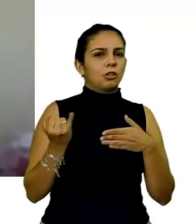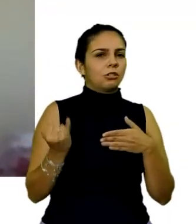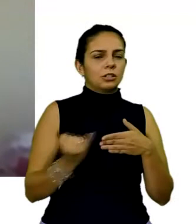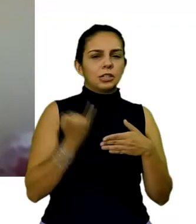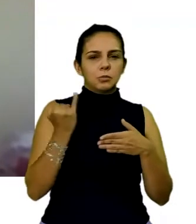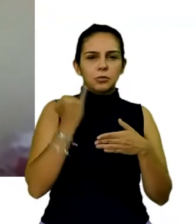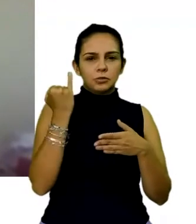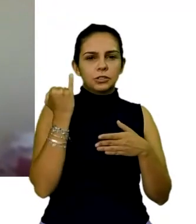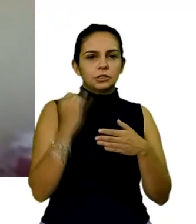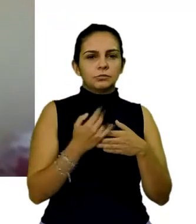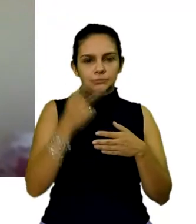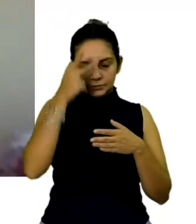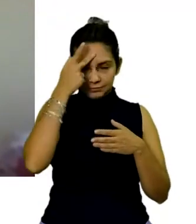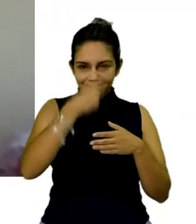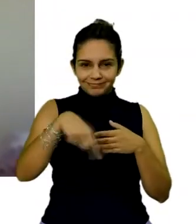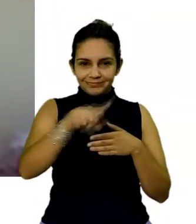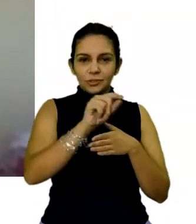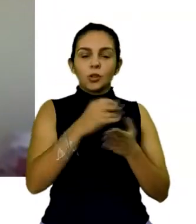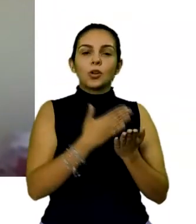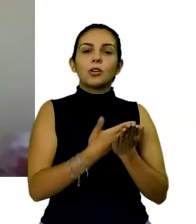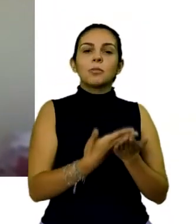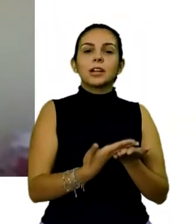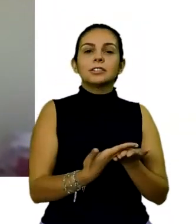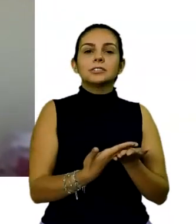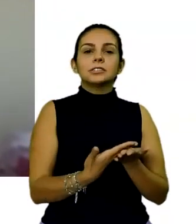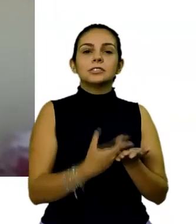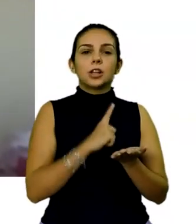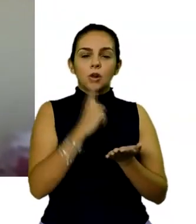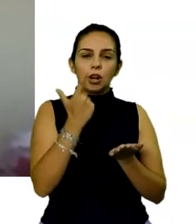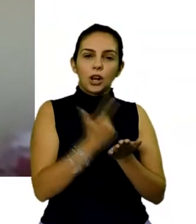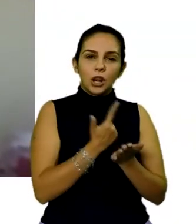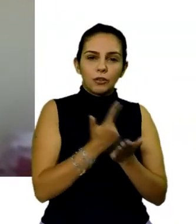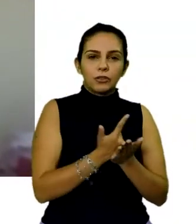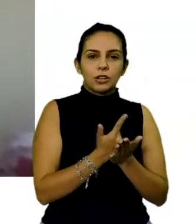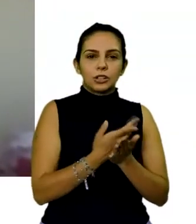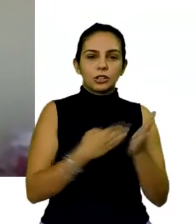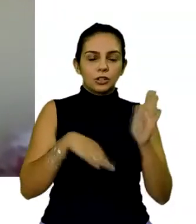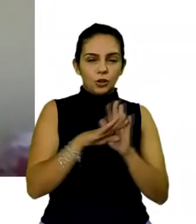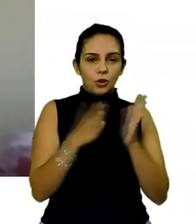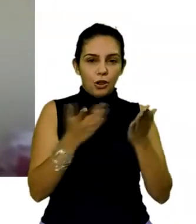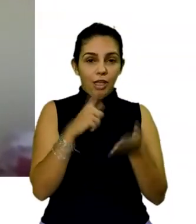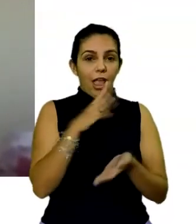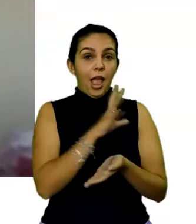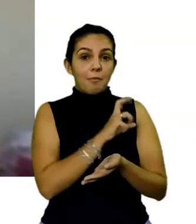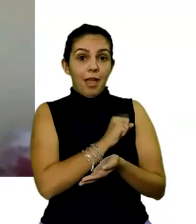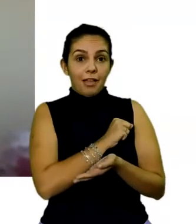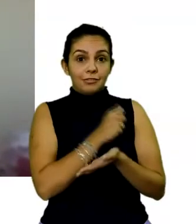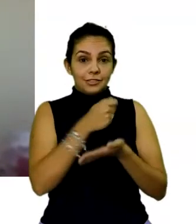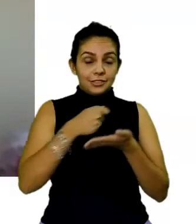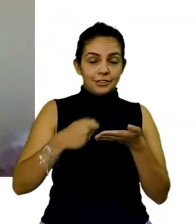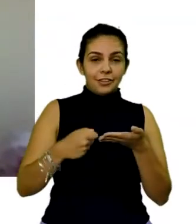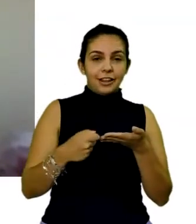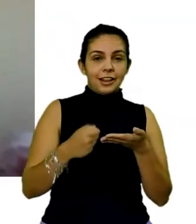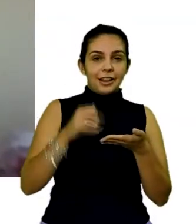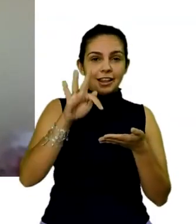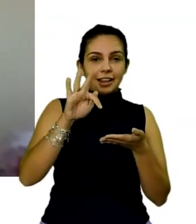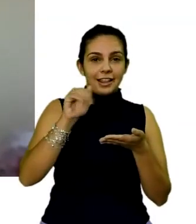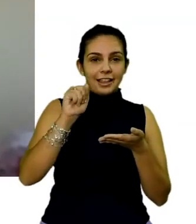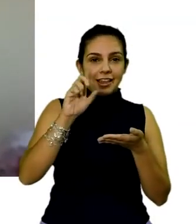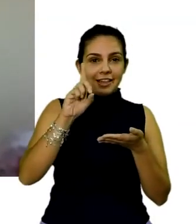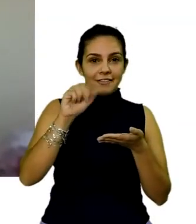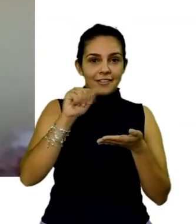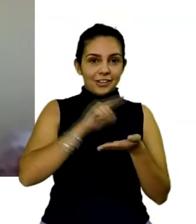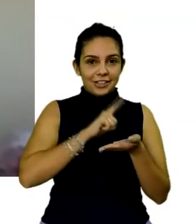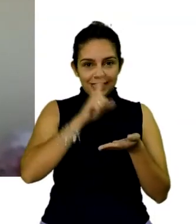muito importante para esse princípio, que tem um livro que até hoje é amado, que escreveu A Fada que Tinha